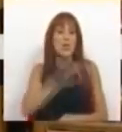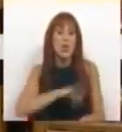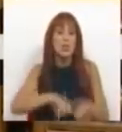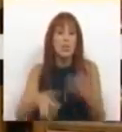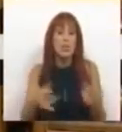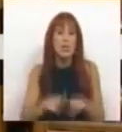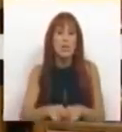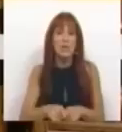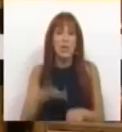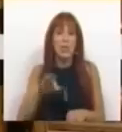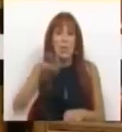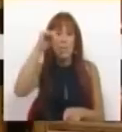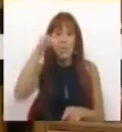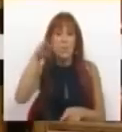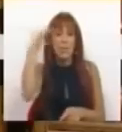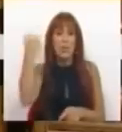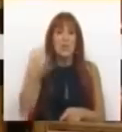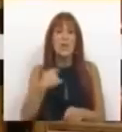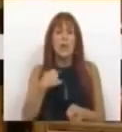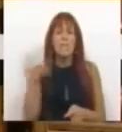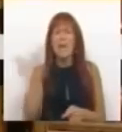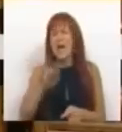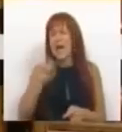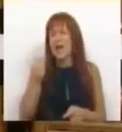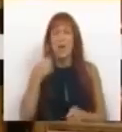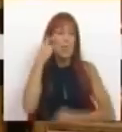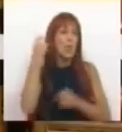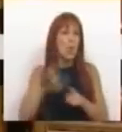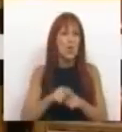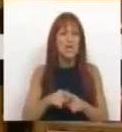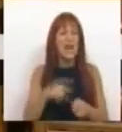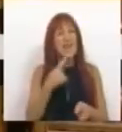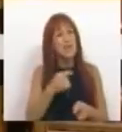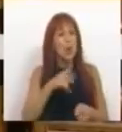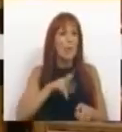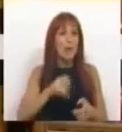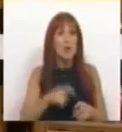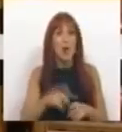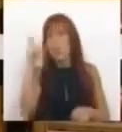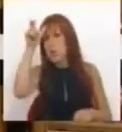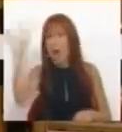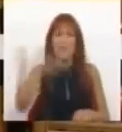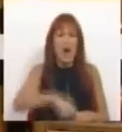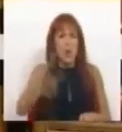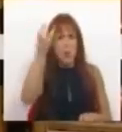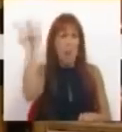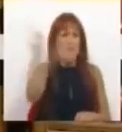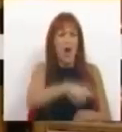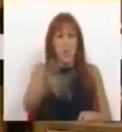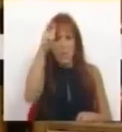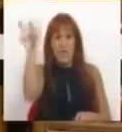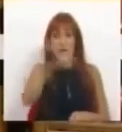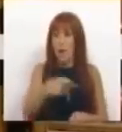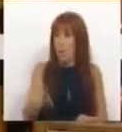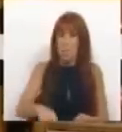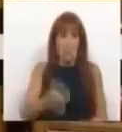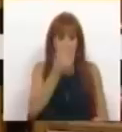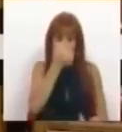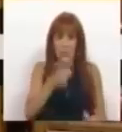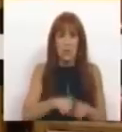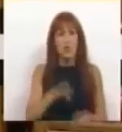senhor deputado Pedro Passos Coelho anda há vários meses a procurar convencer o país de que vem aí o diabo, de que vem aí o diabo. Ora bem, como o diabo não